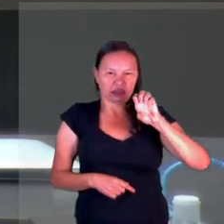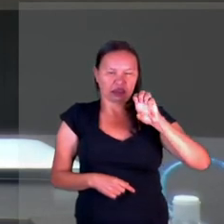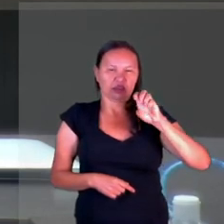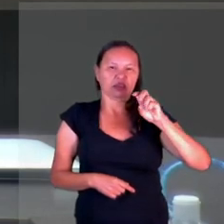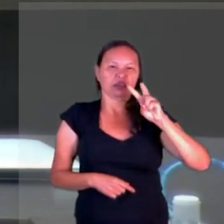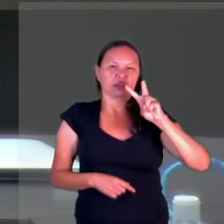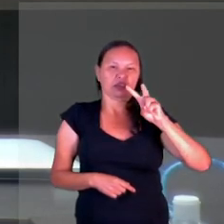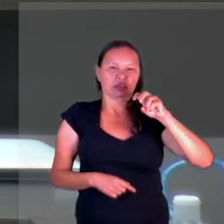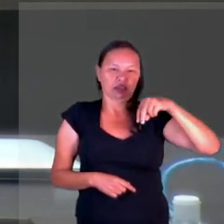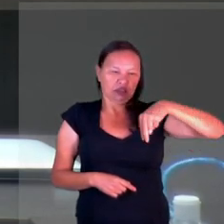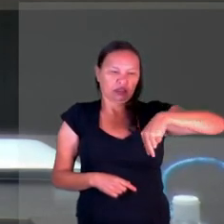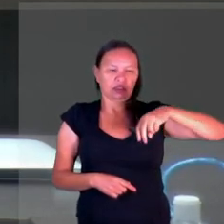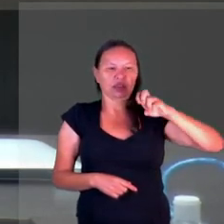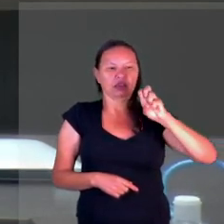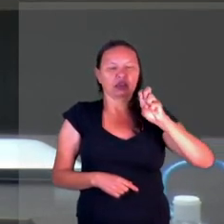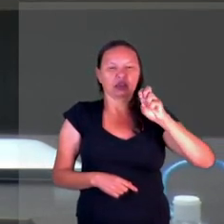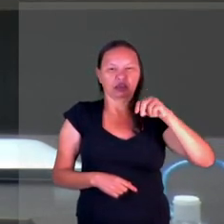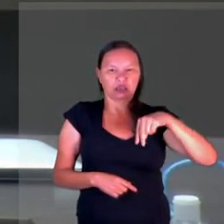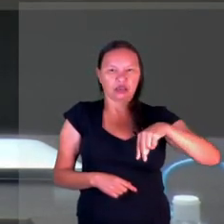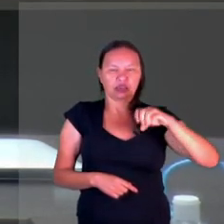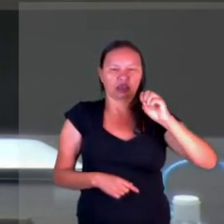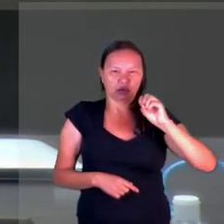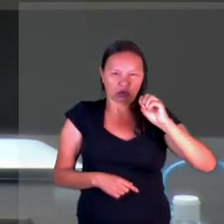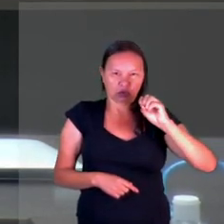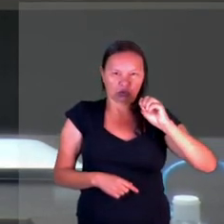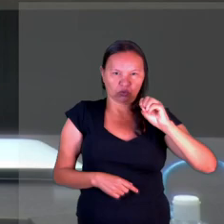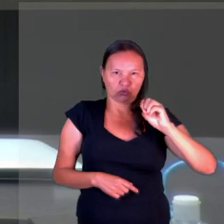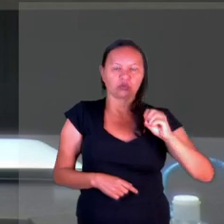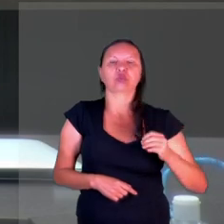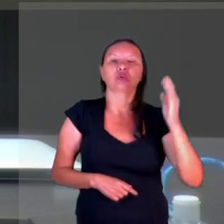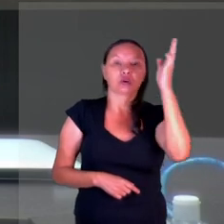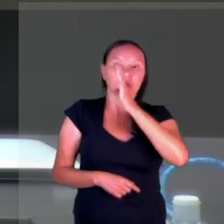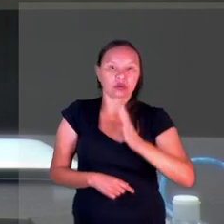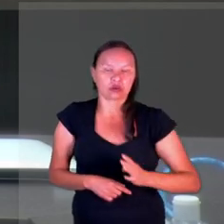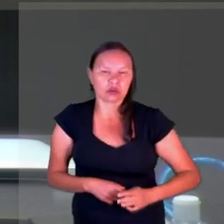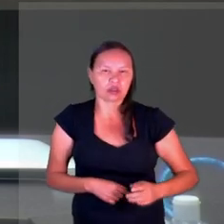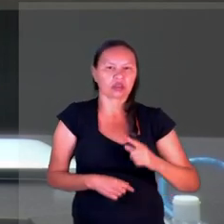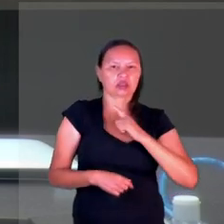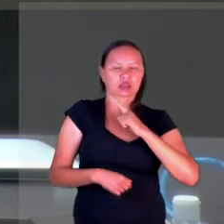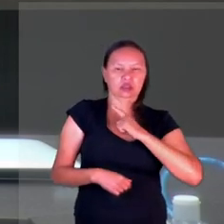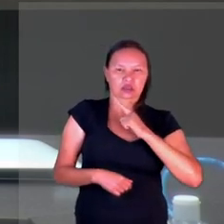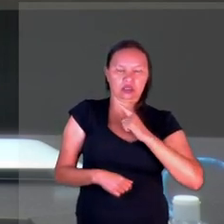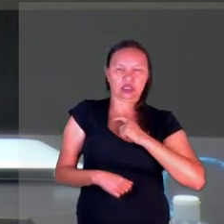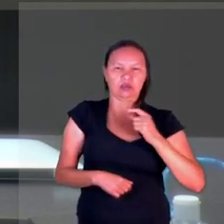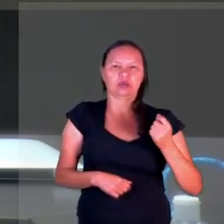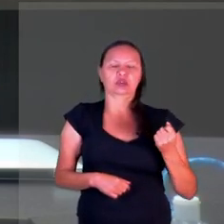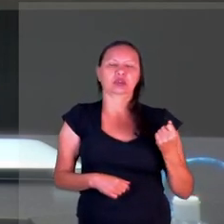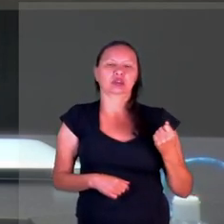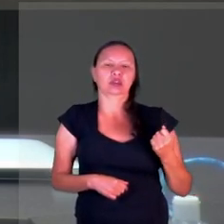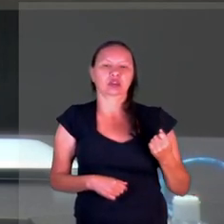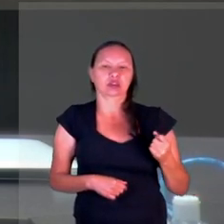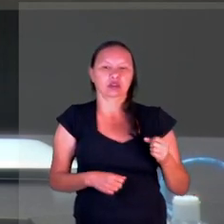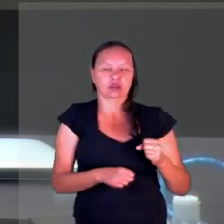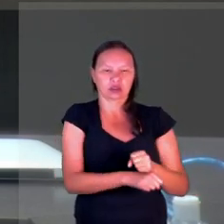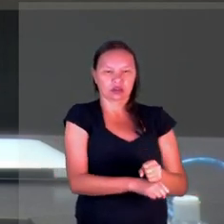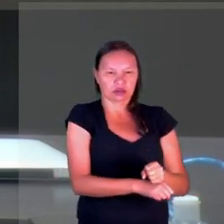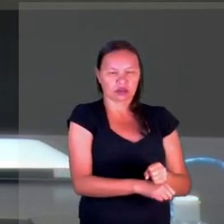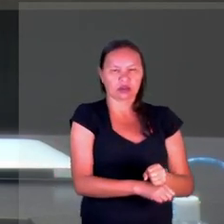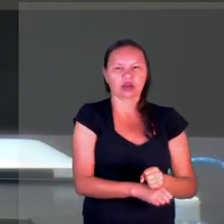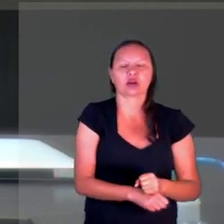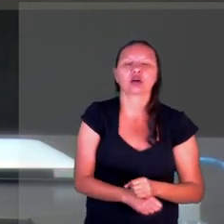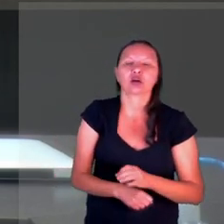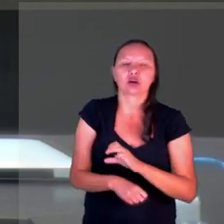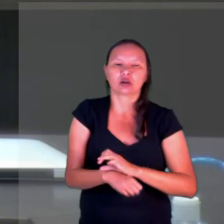no Brasil e é altamente danoso agora nós temos ainda parada no Congresso Nacional